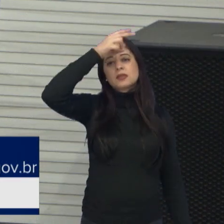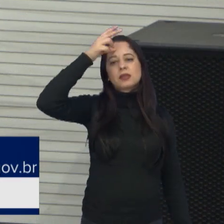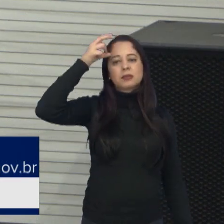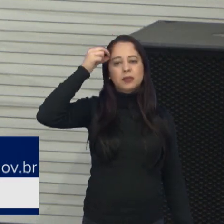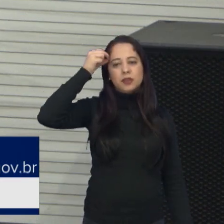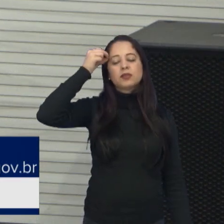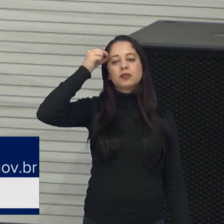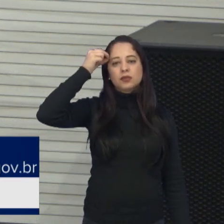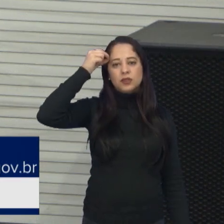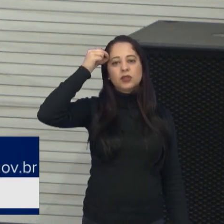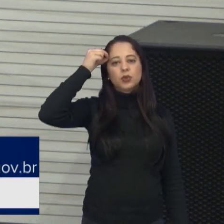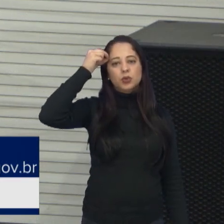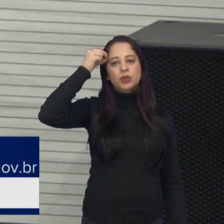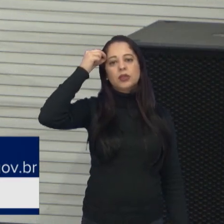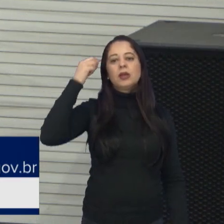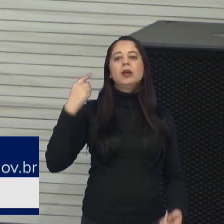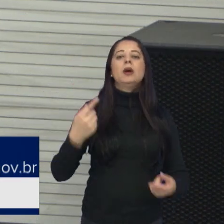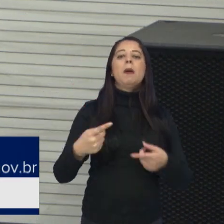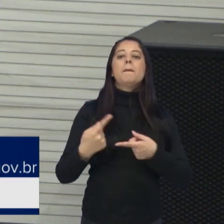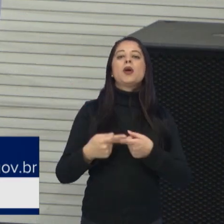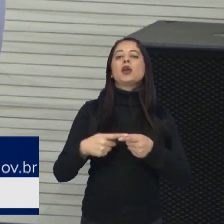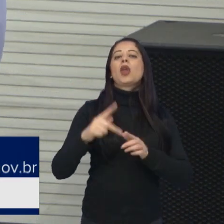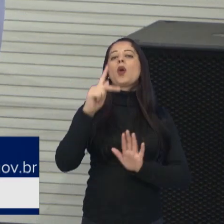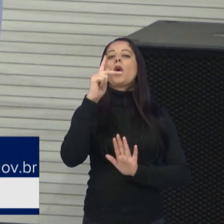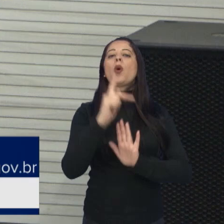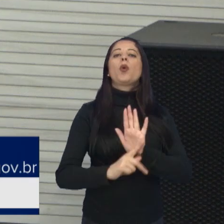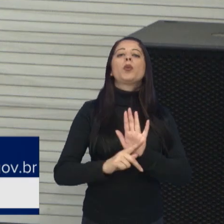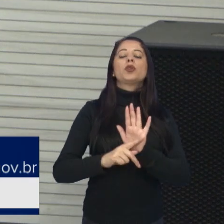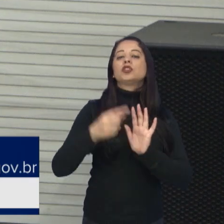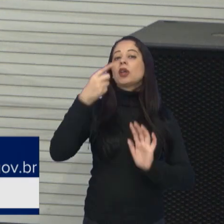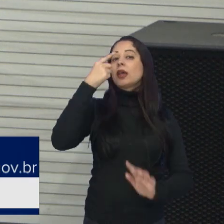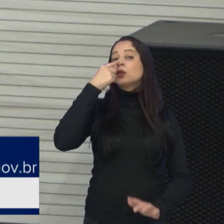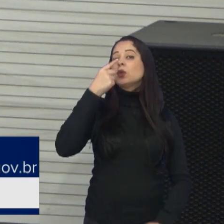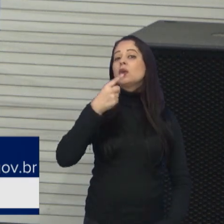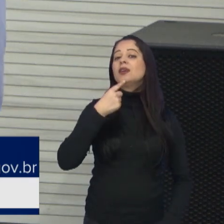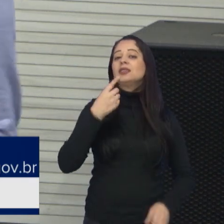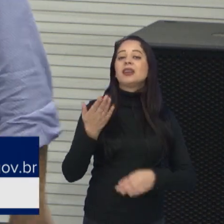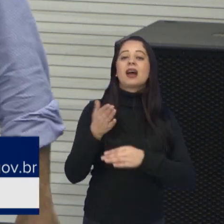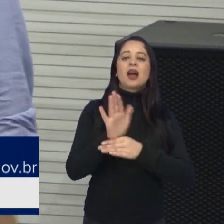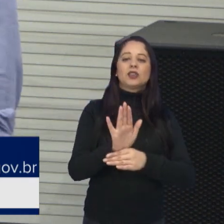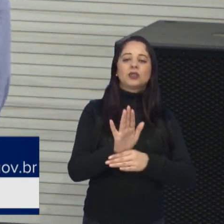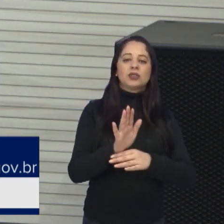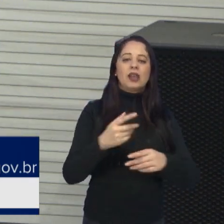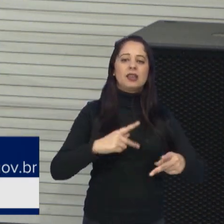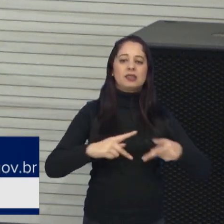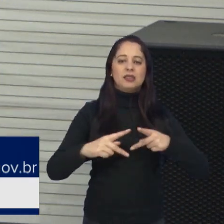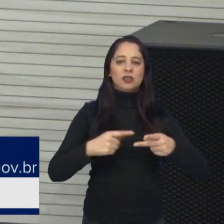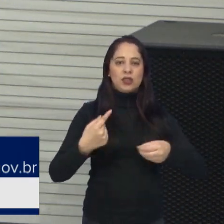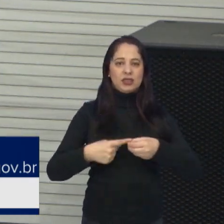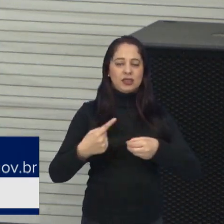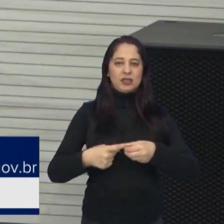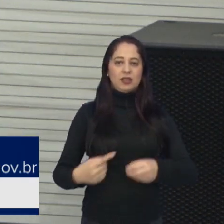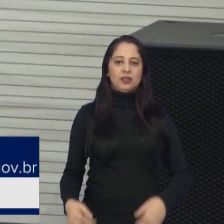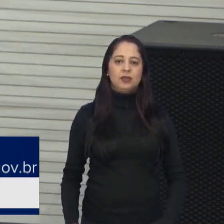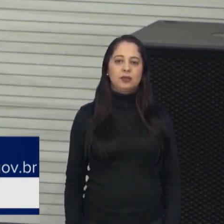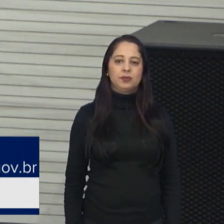por trazer esse projeto, ao prefeito Anderson, que ajuda muito a nossa cidade. Obrigado.